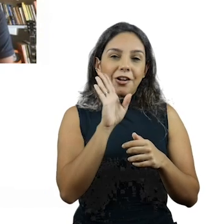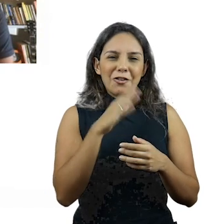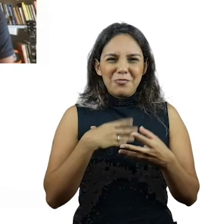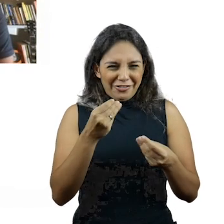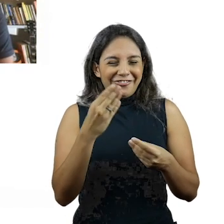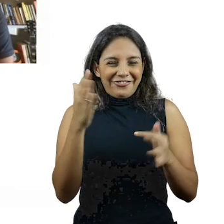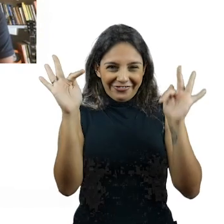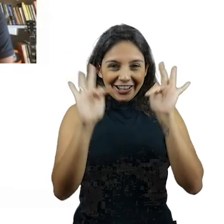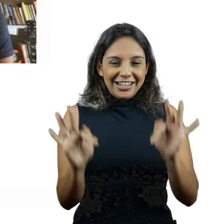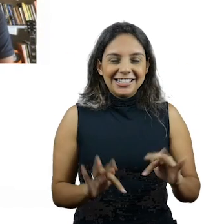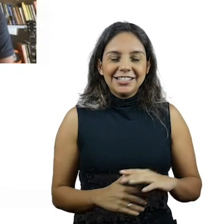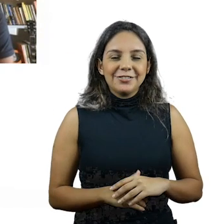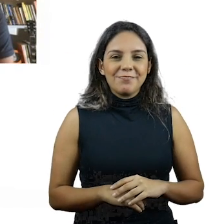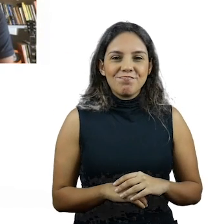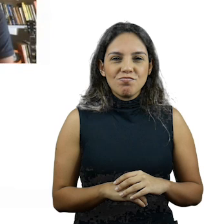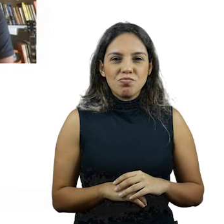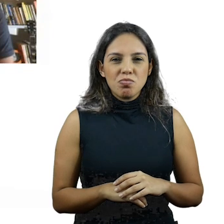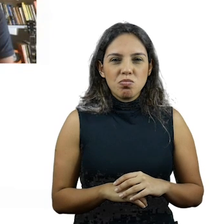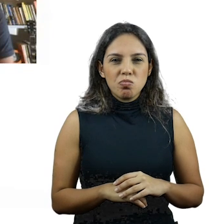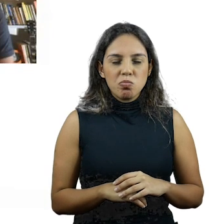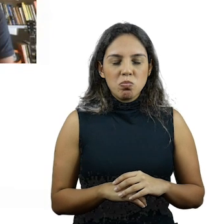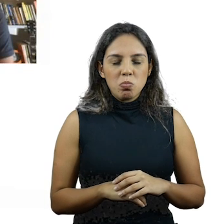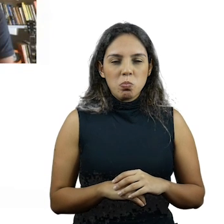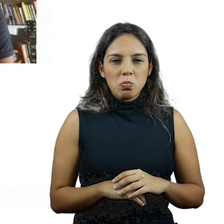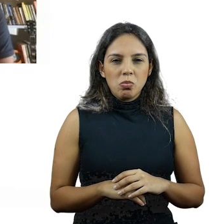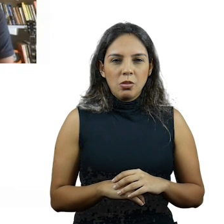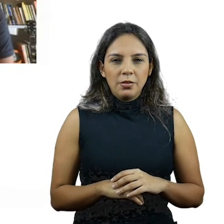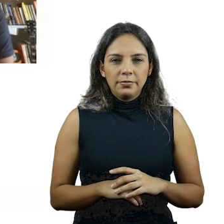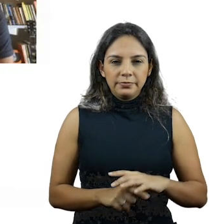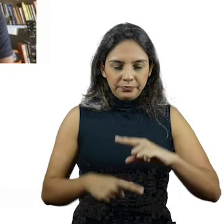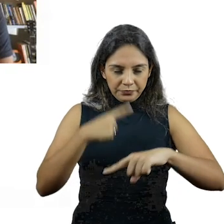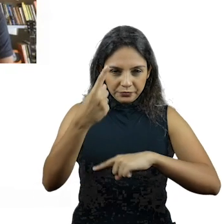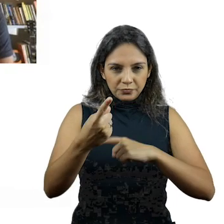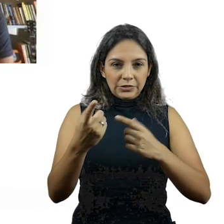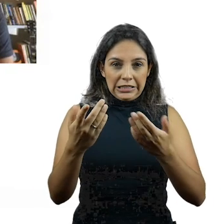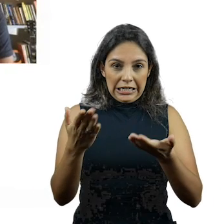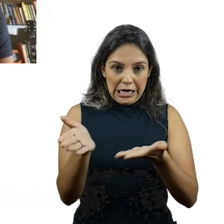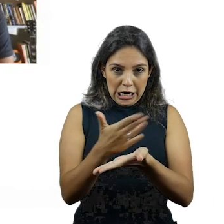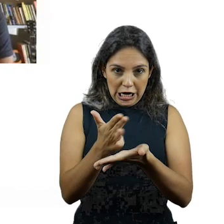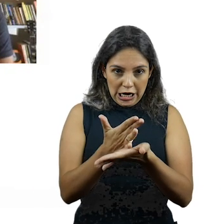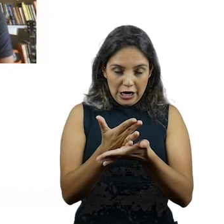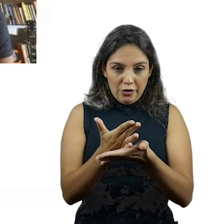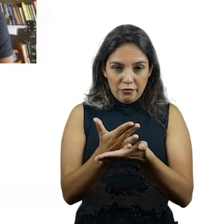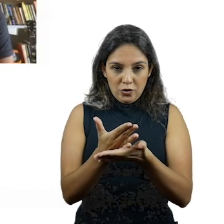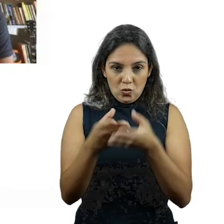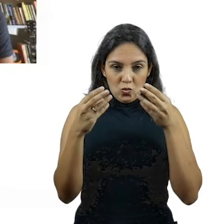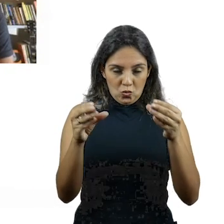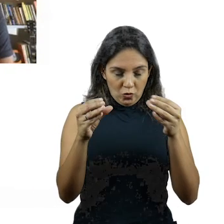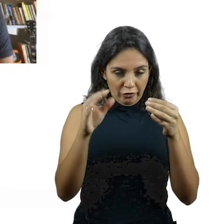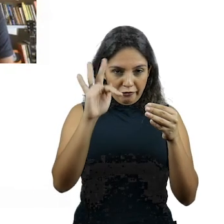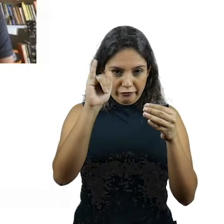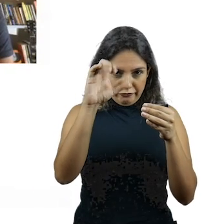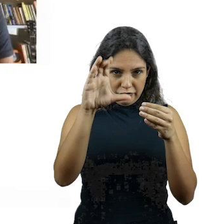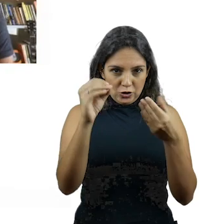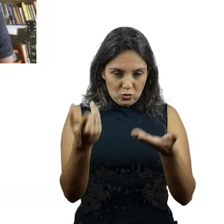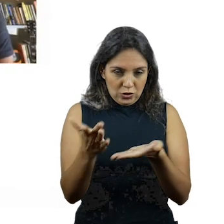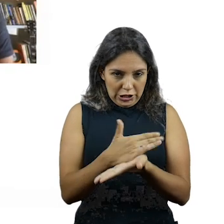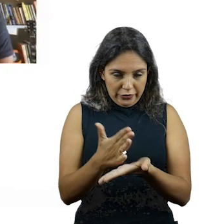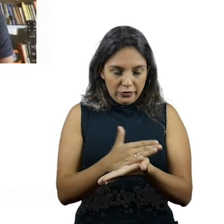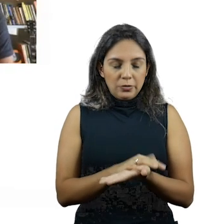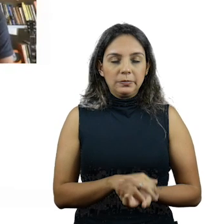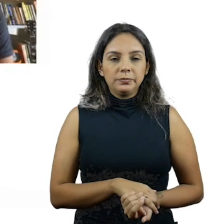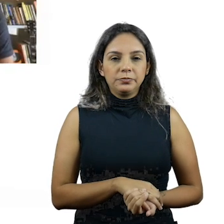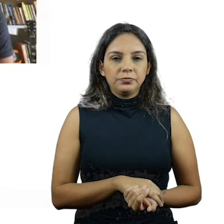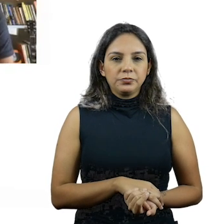né? Foi bem lido. Aí depois isso rendeu um livro físico, né, que é o Culto que Não Tem Fim, que é a compilação dos 4 contos. Depois isso